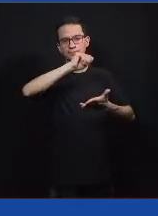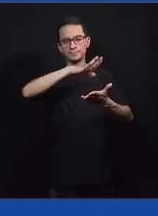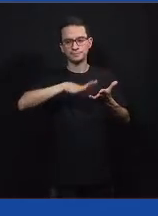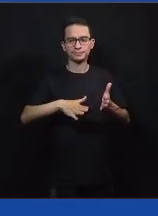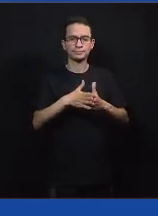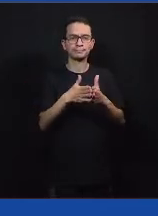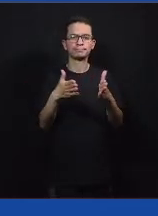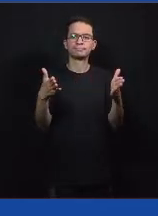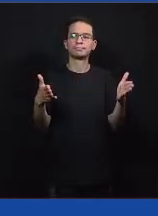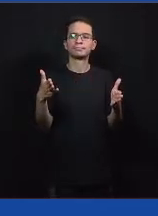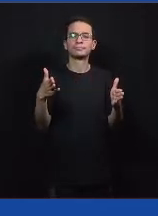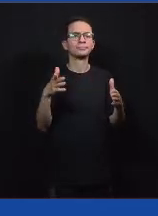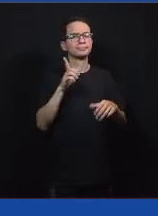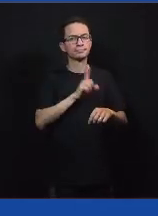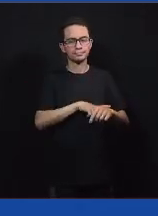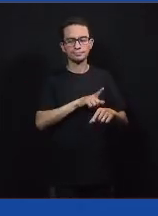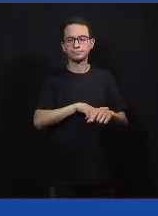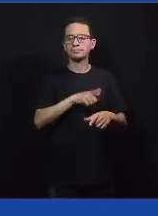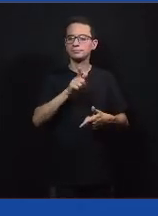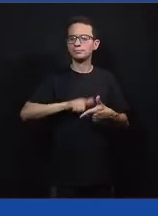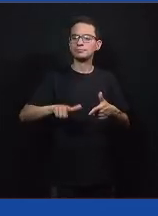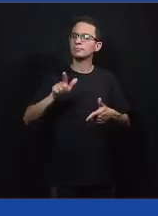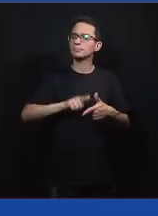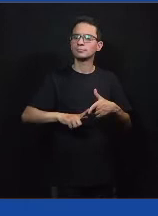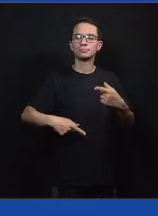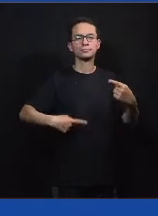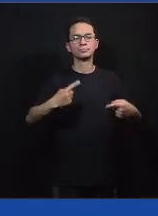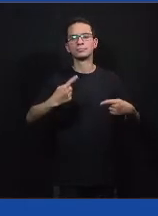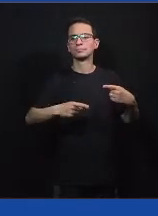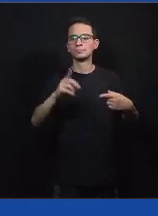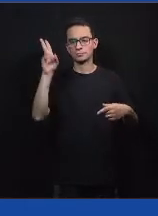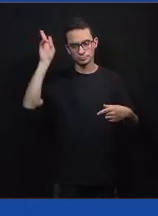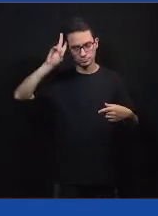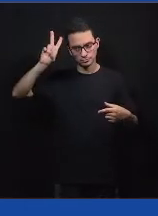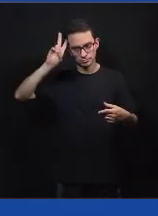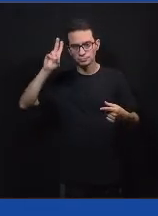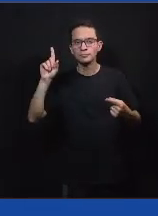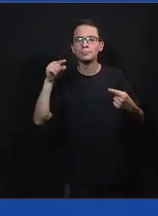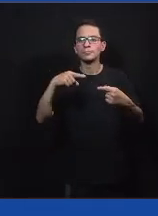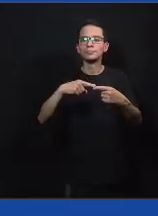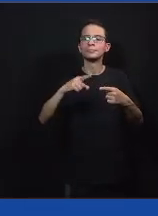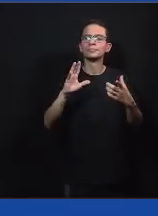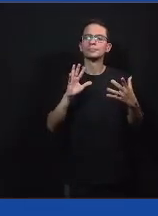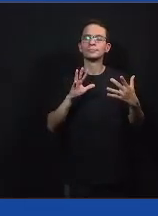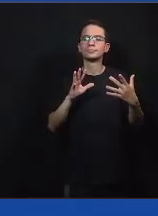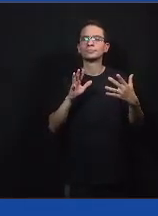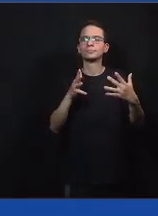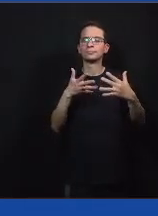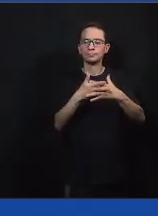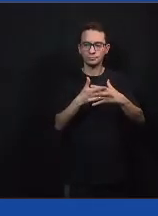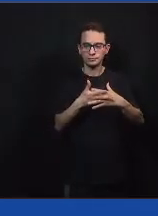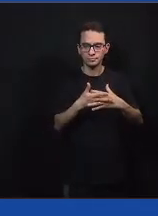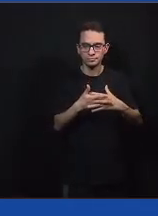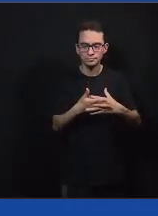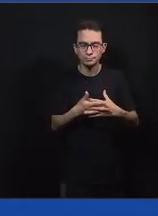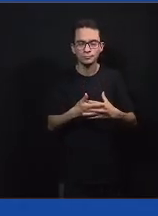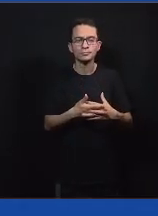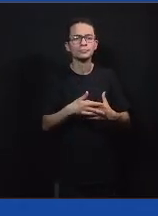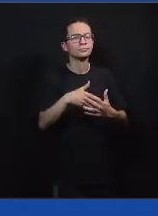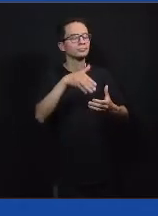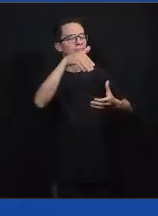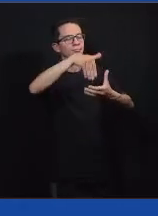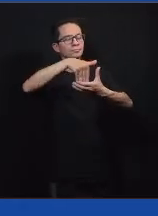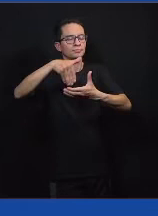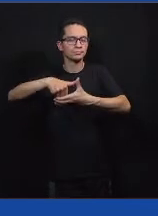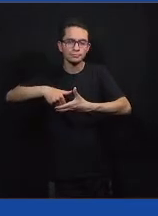falando sobre questões políticas acontecimentos históricos relacionados à cidadania sobre eleições é depois na